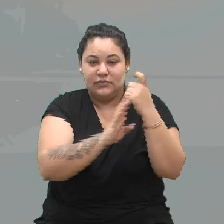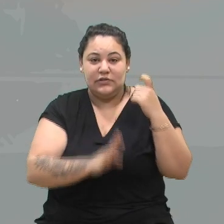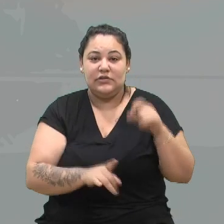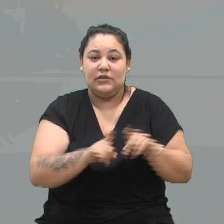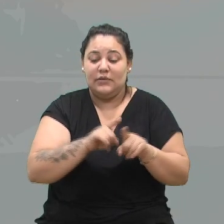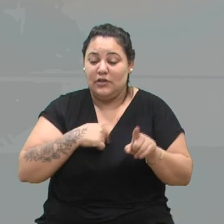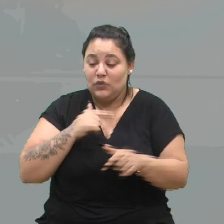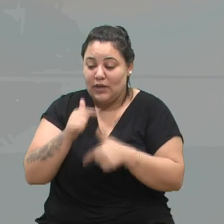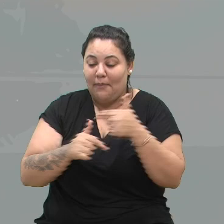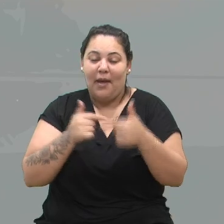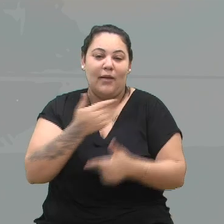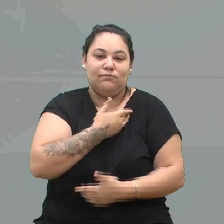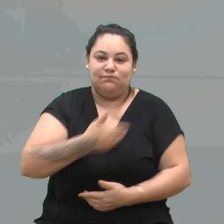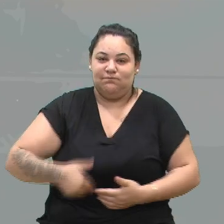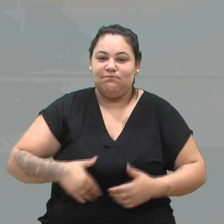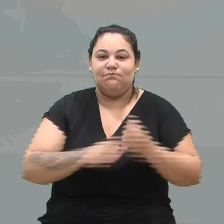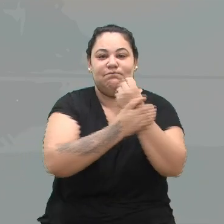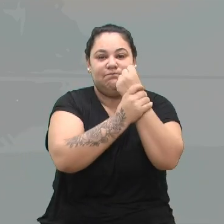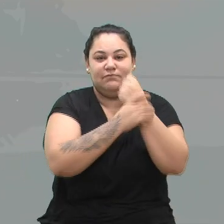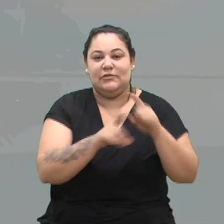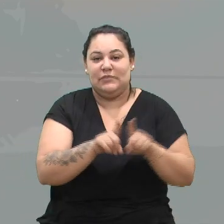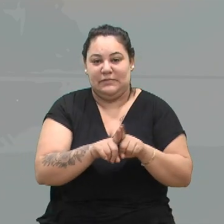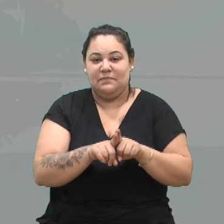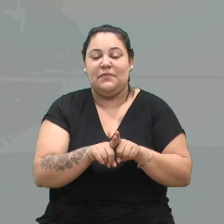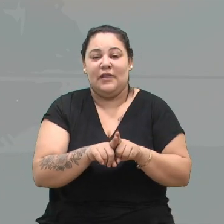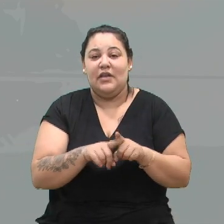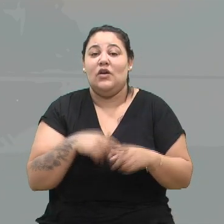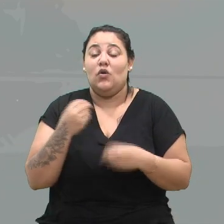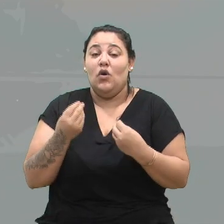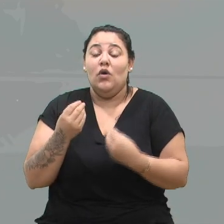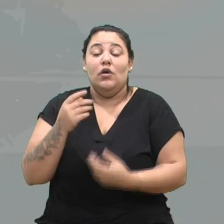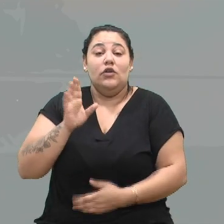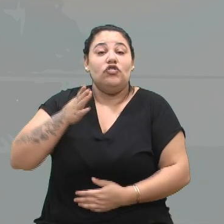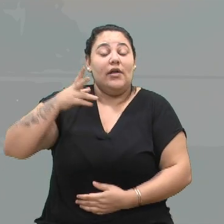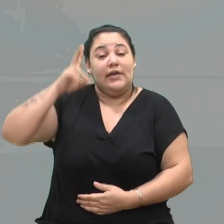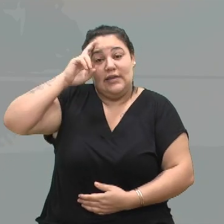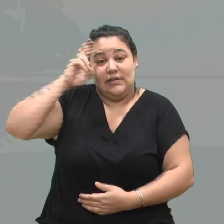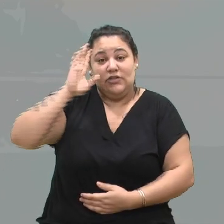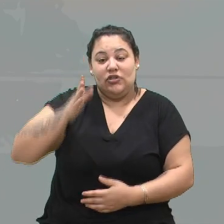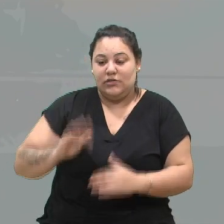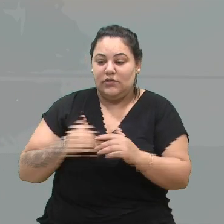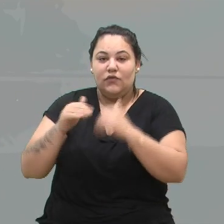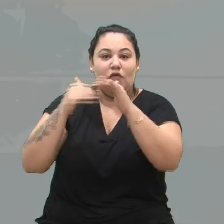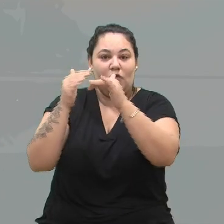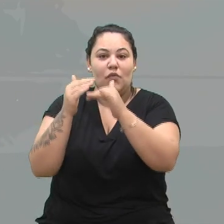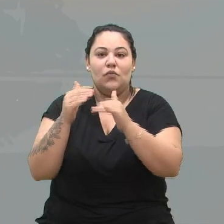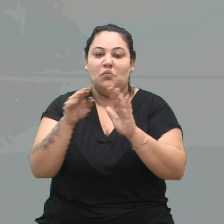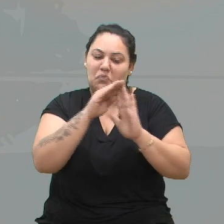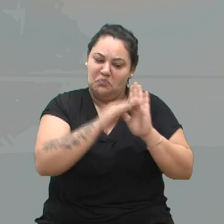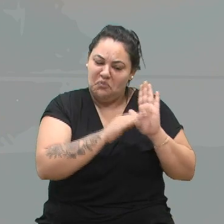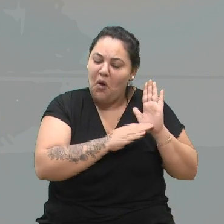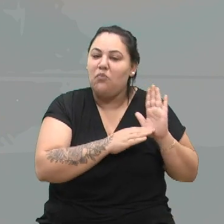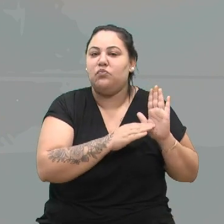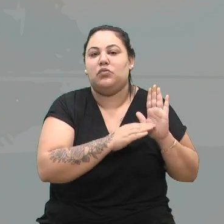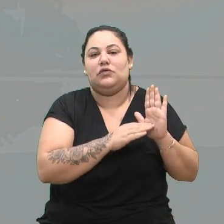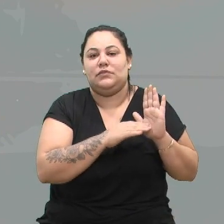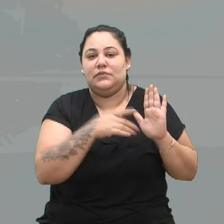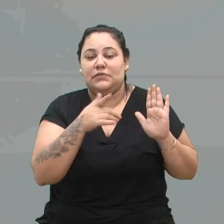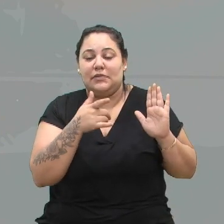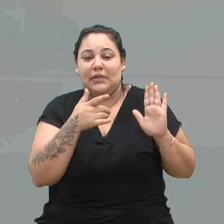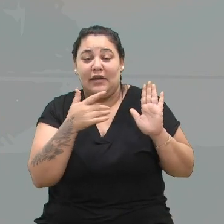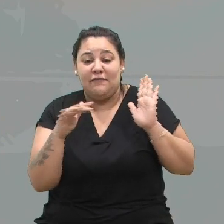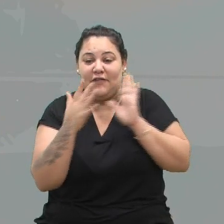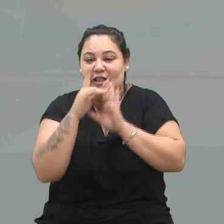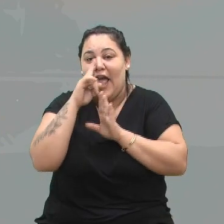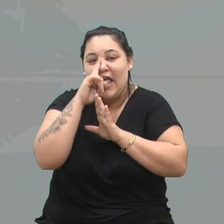segurança pública. E daí já na quinta-feira, como desenvolver um programa potente para a gestão de riscos e crises